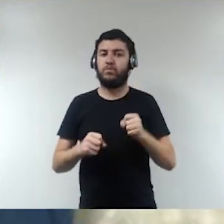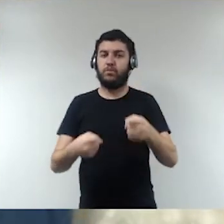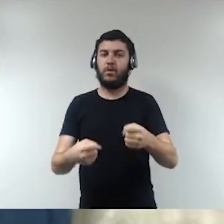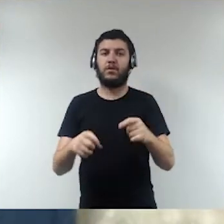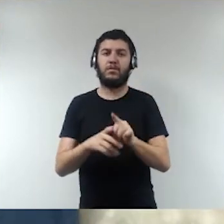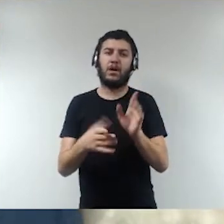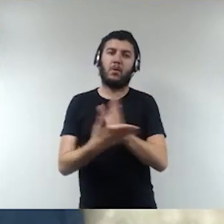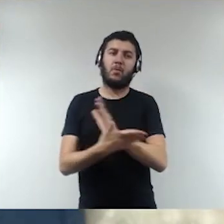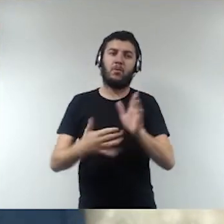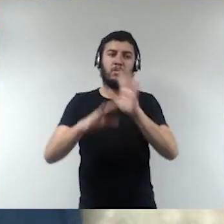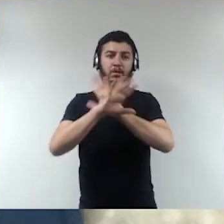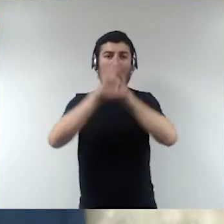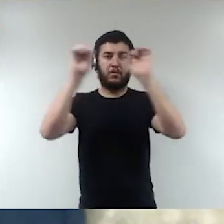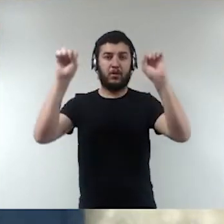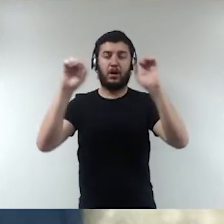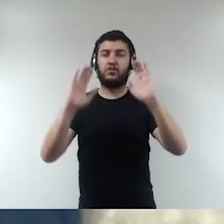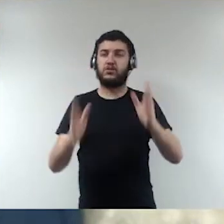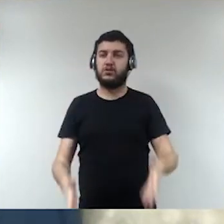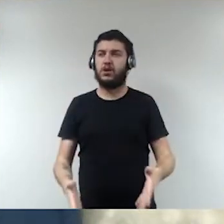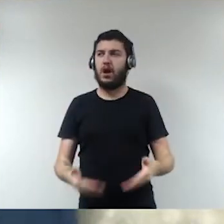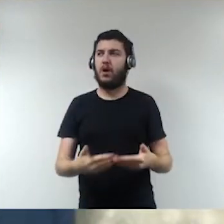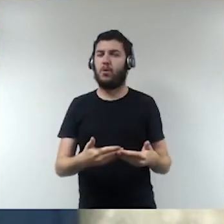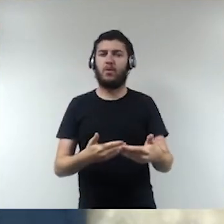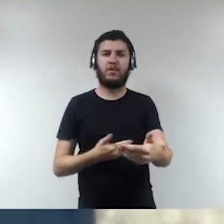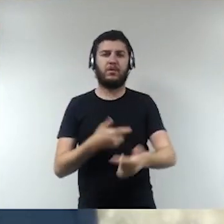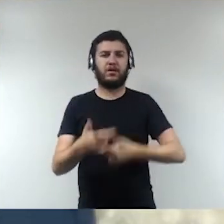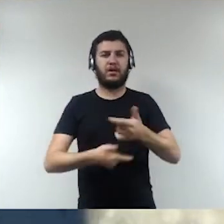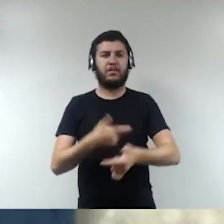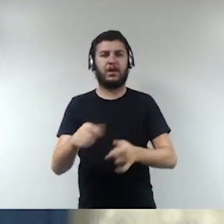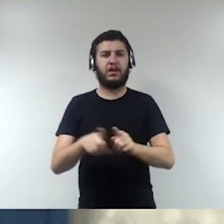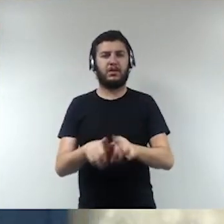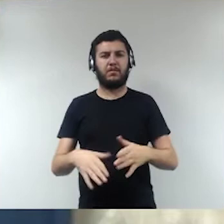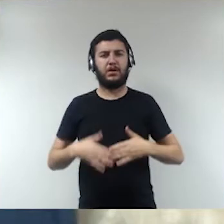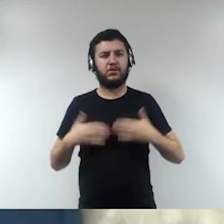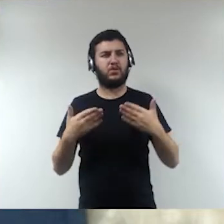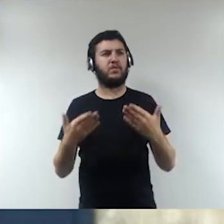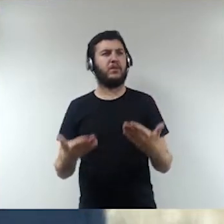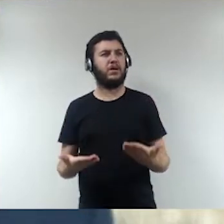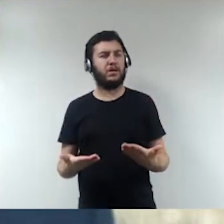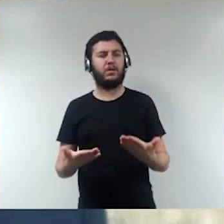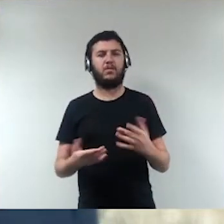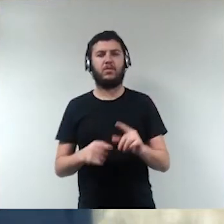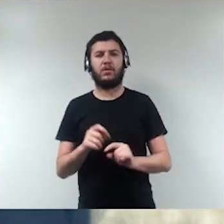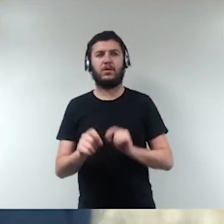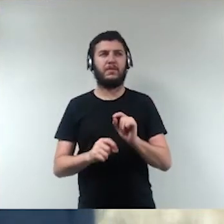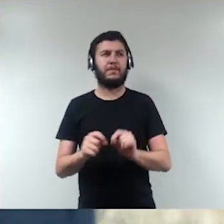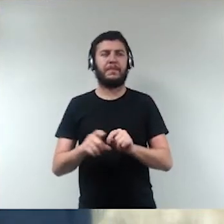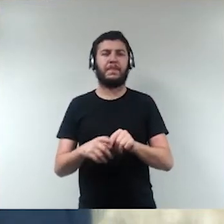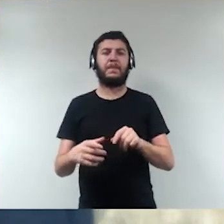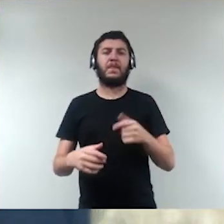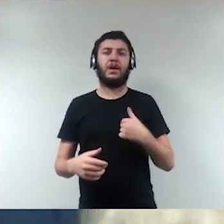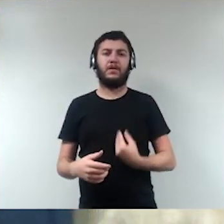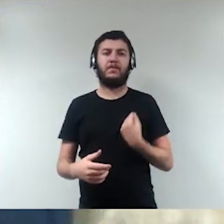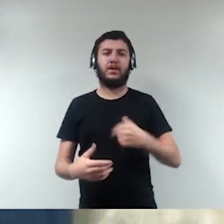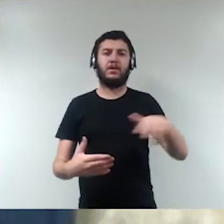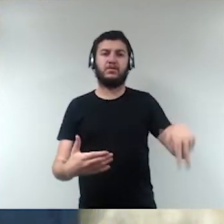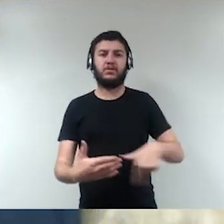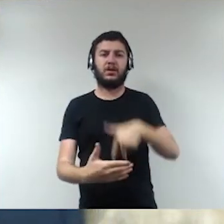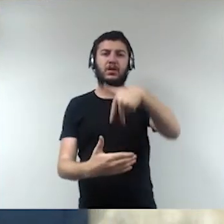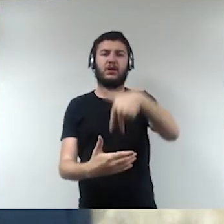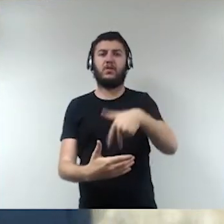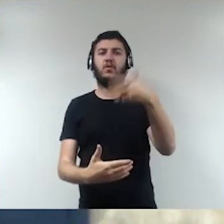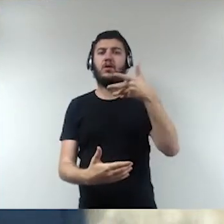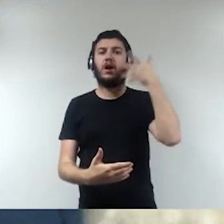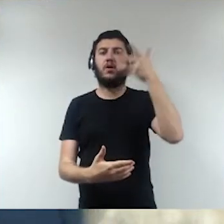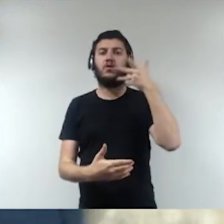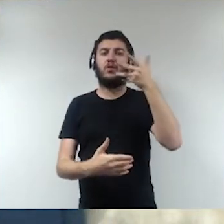Alguns tribunais começaram, isso me surpreendeu muito no início, eu fui fazer uma sustentação oral no Supremo Tribunal Federal. E aí, quando